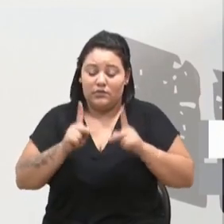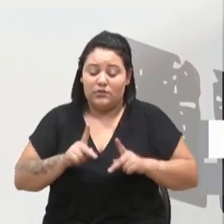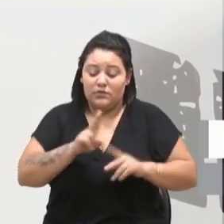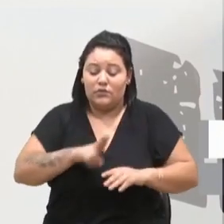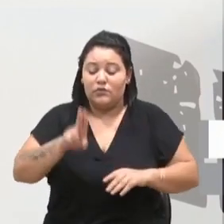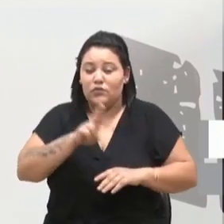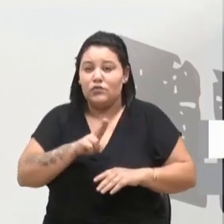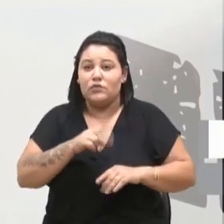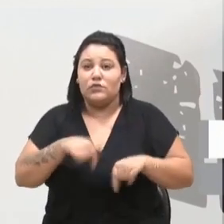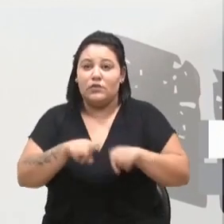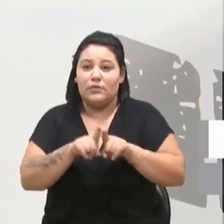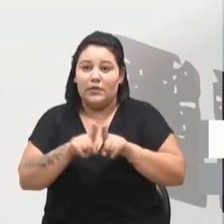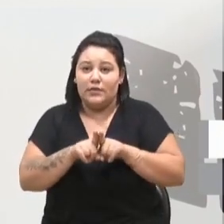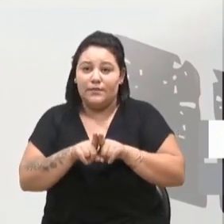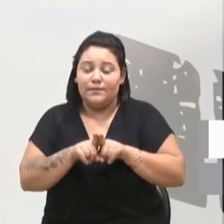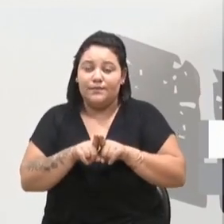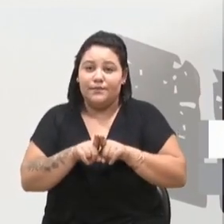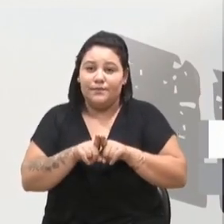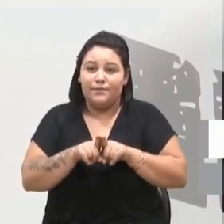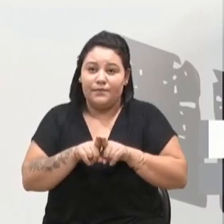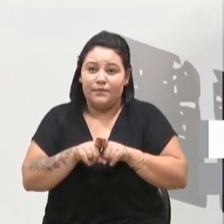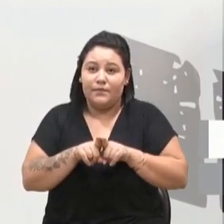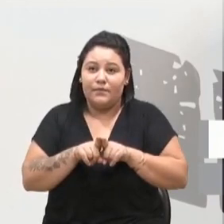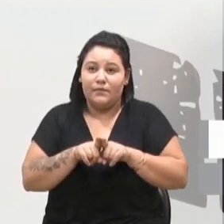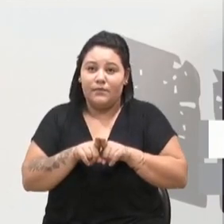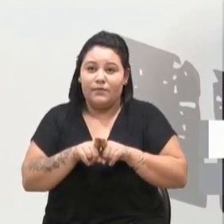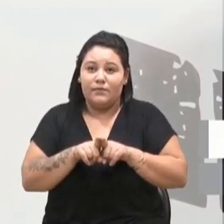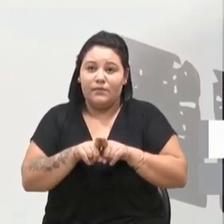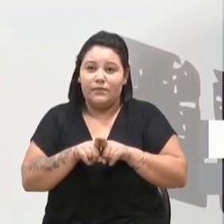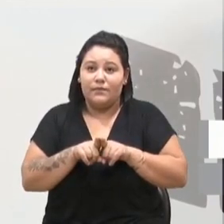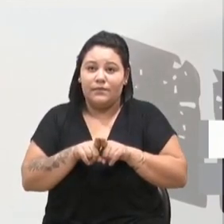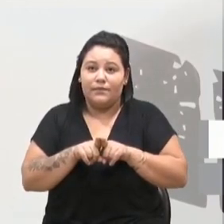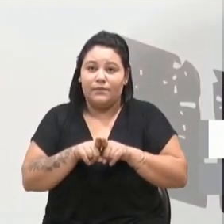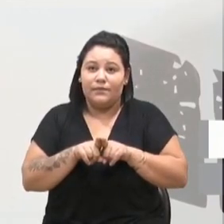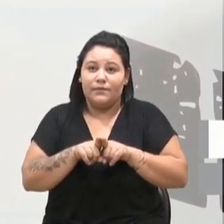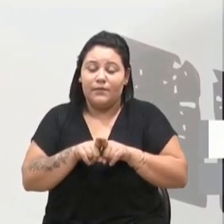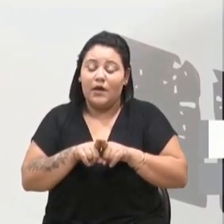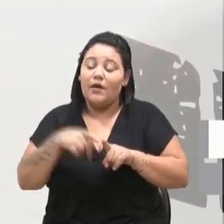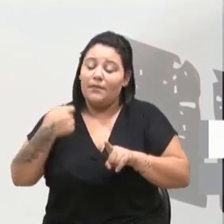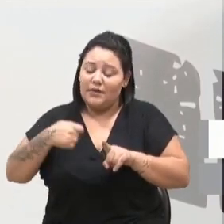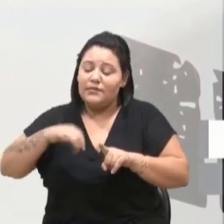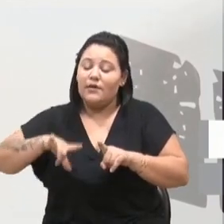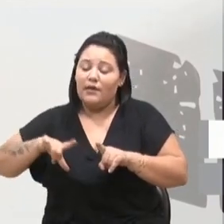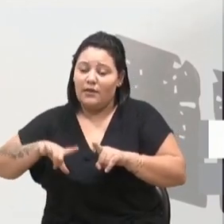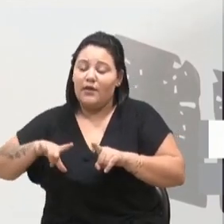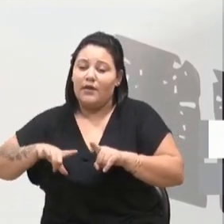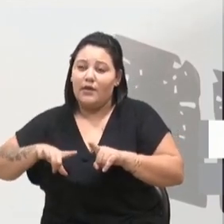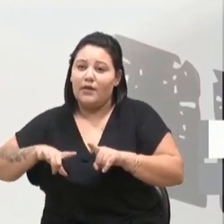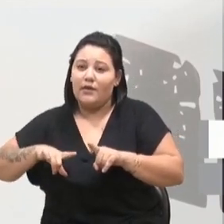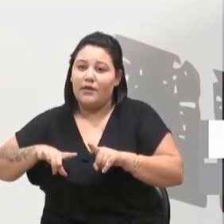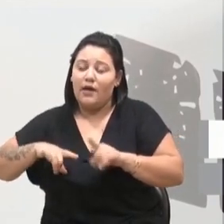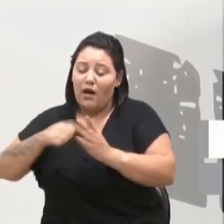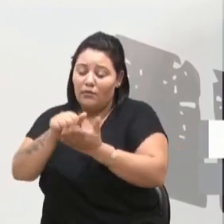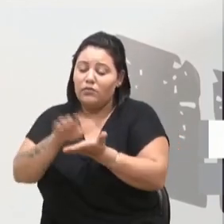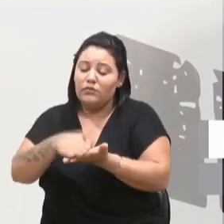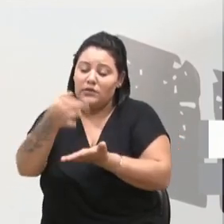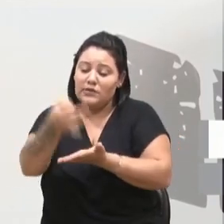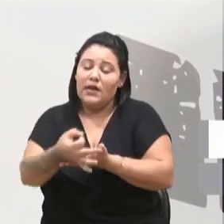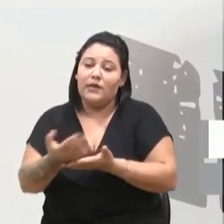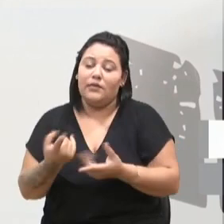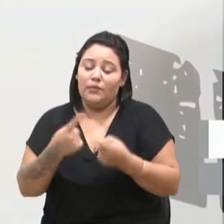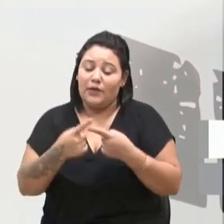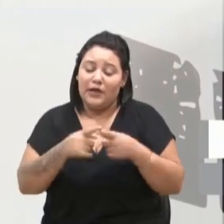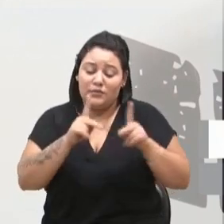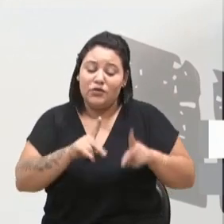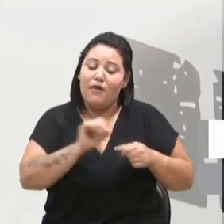ou utilizam e acaba não se criminalizando conforme deveria ser. Então, na realidade, essa é a nossa intenção, é